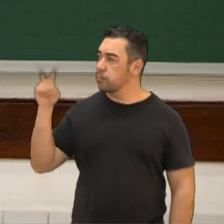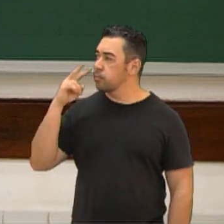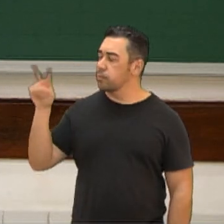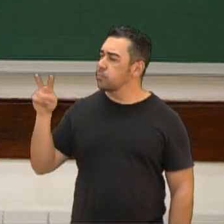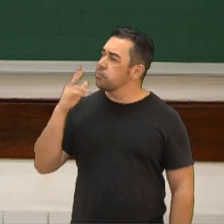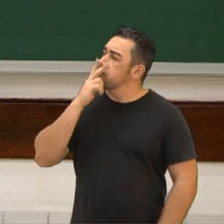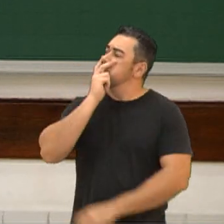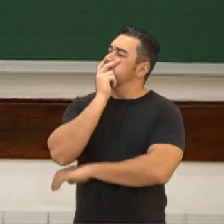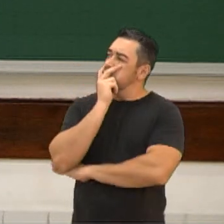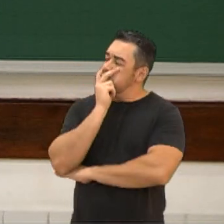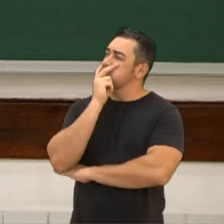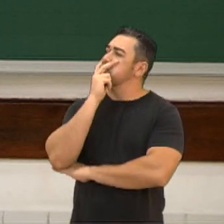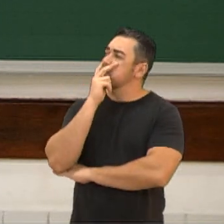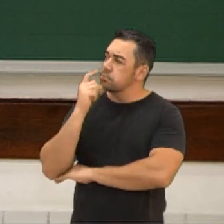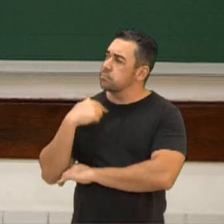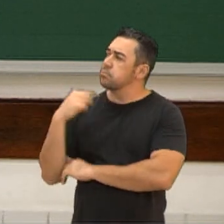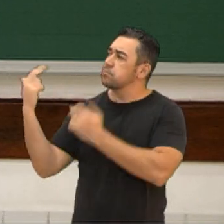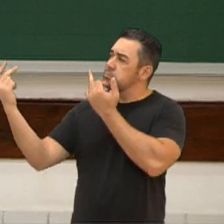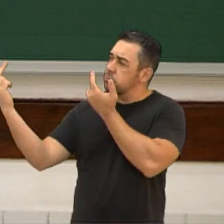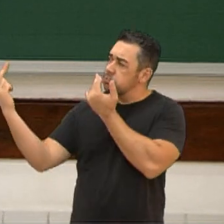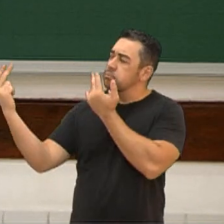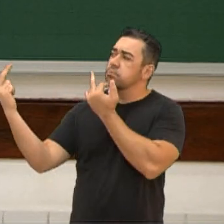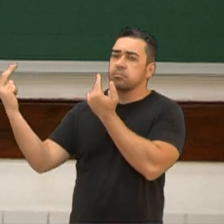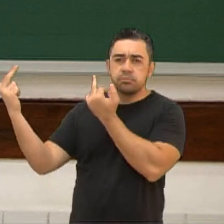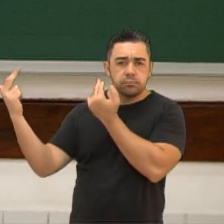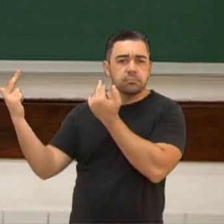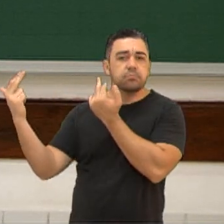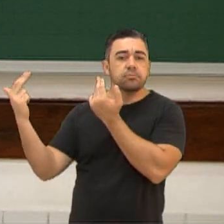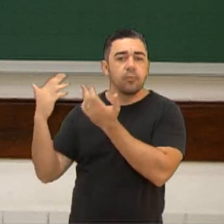começou a se achar parecida com aquela obra, com aquela pintura.